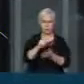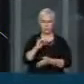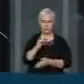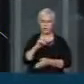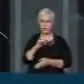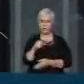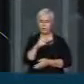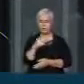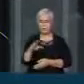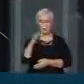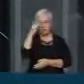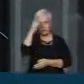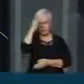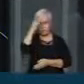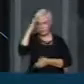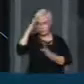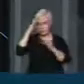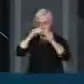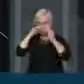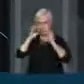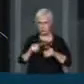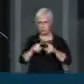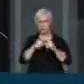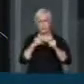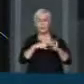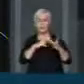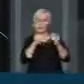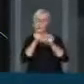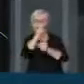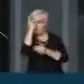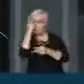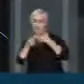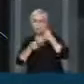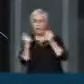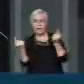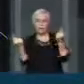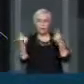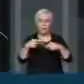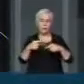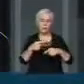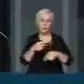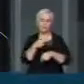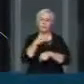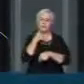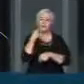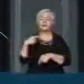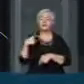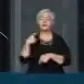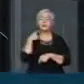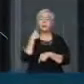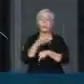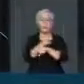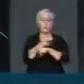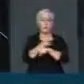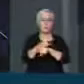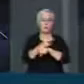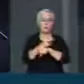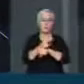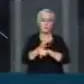conscientemente, embora com manifestação contrária do Procurador do Estado, Marcos